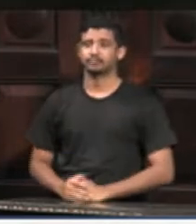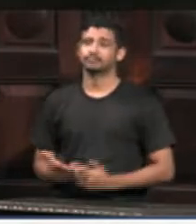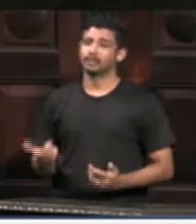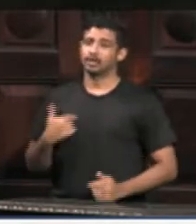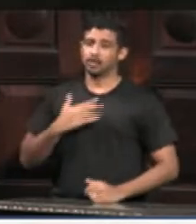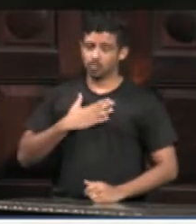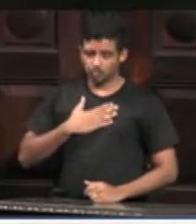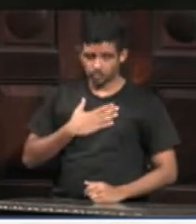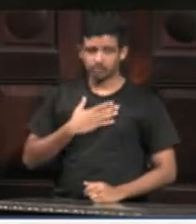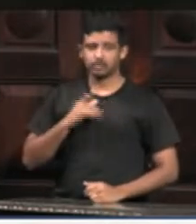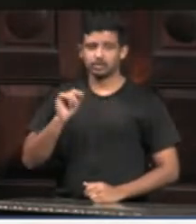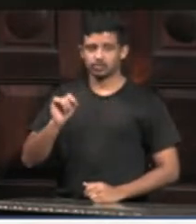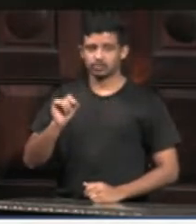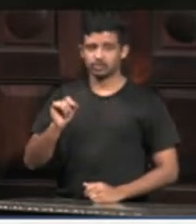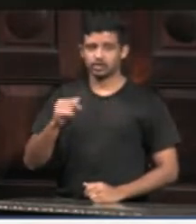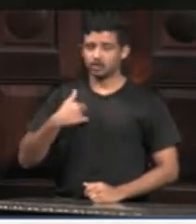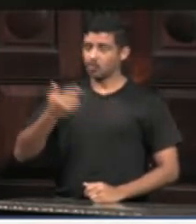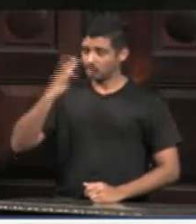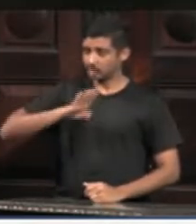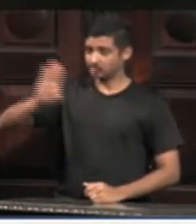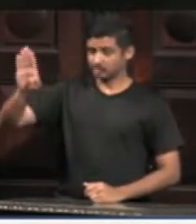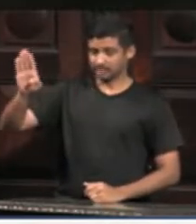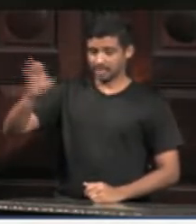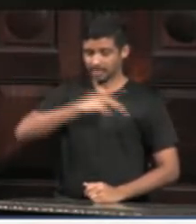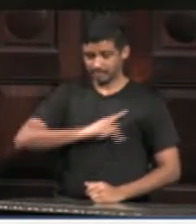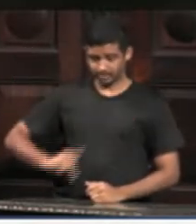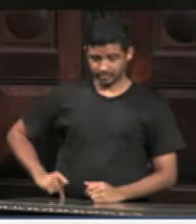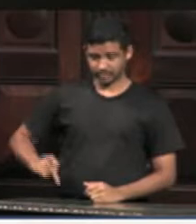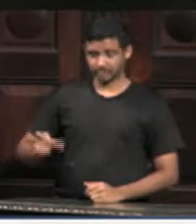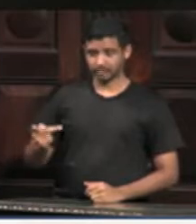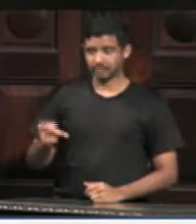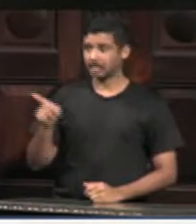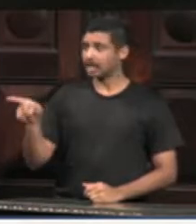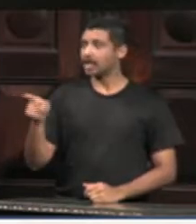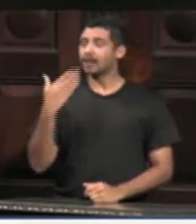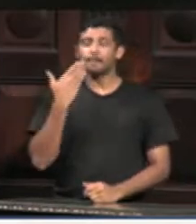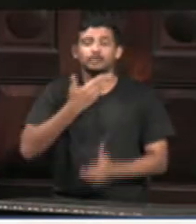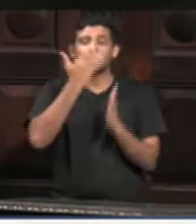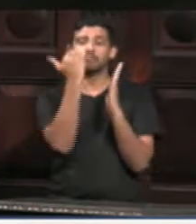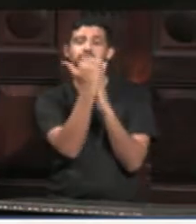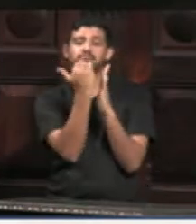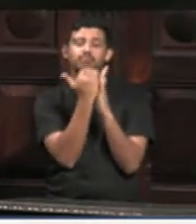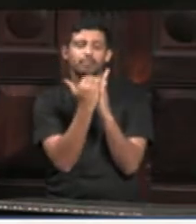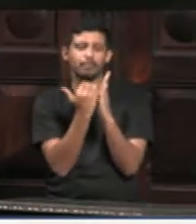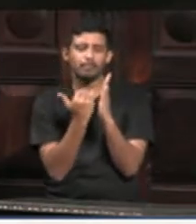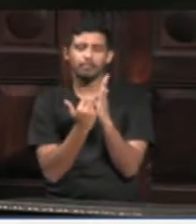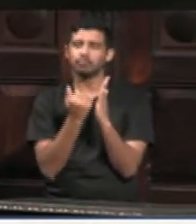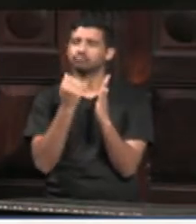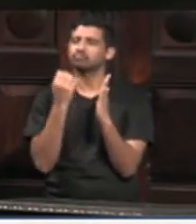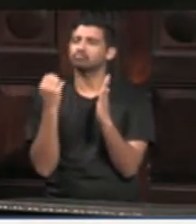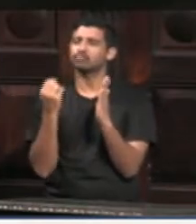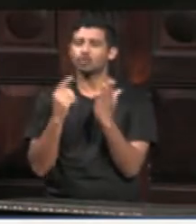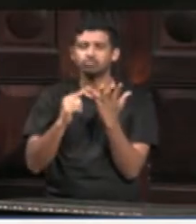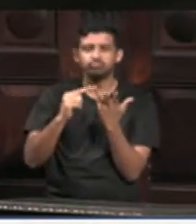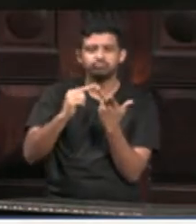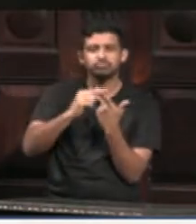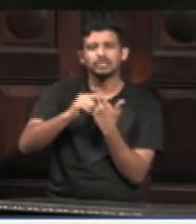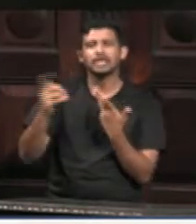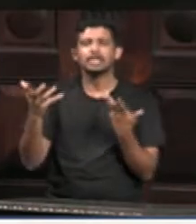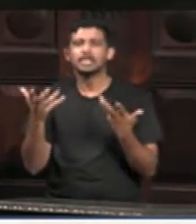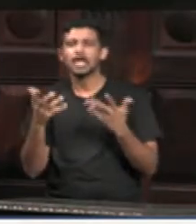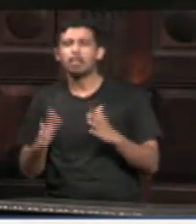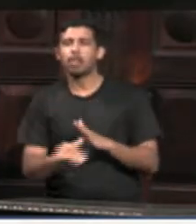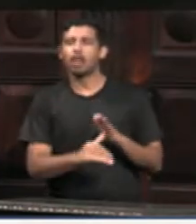o candidato a presidente da Assembleia Legislativa apresentasse uma agenda para a gente discutir o combate à corrupção,